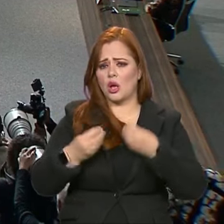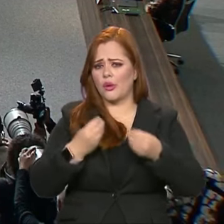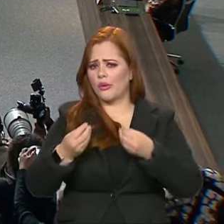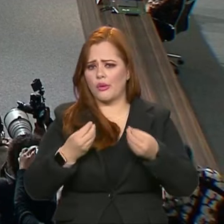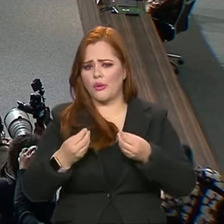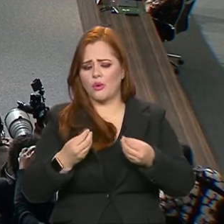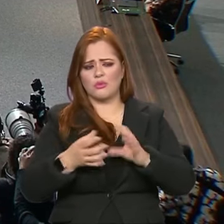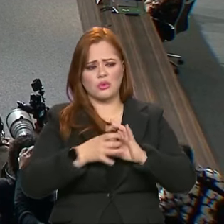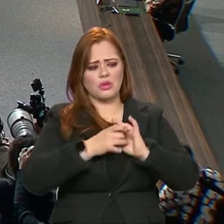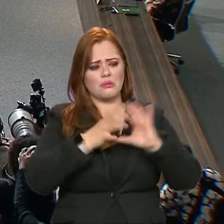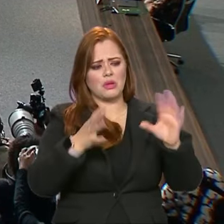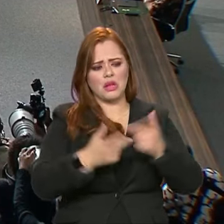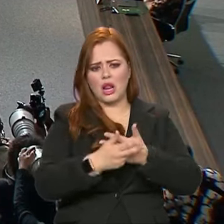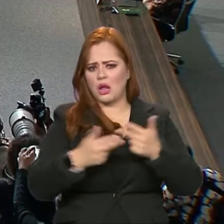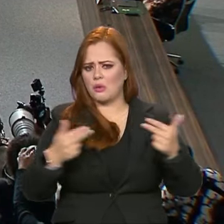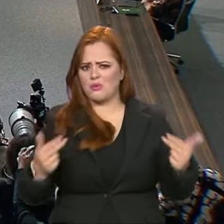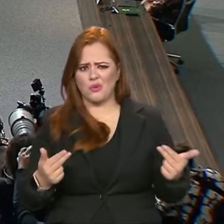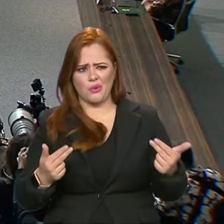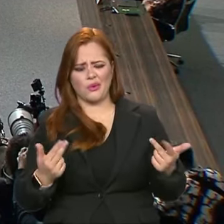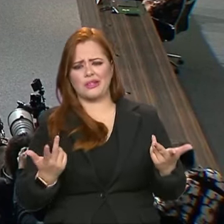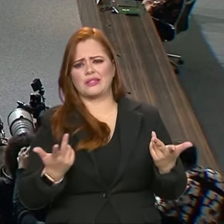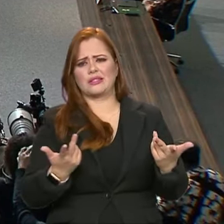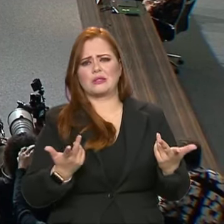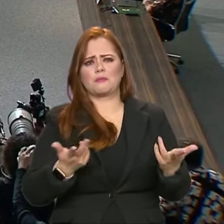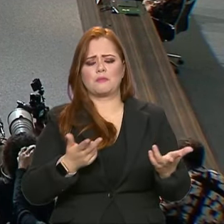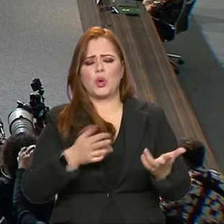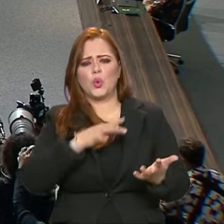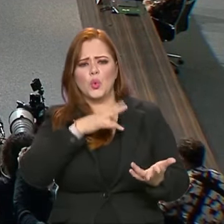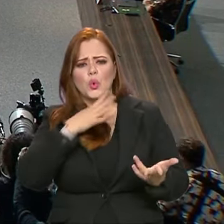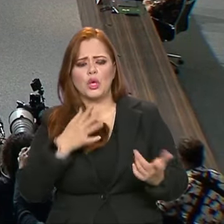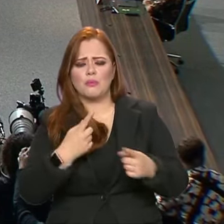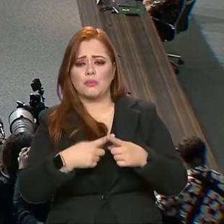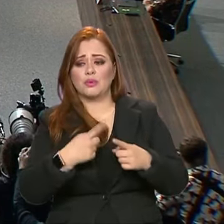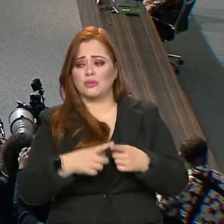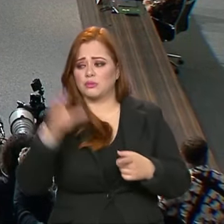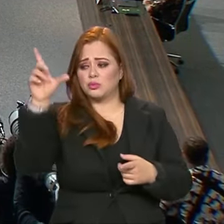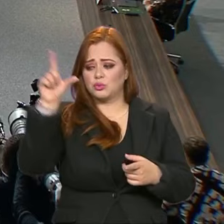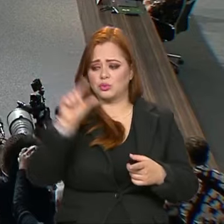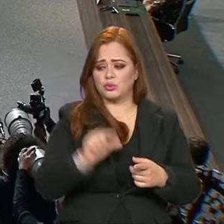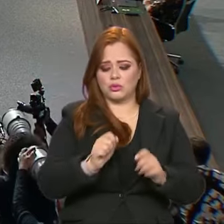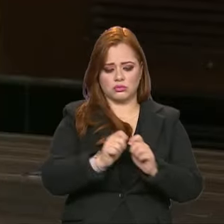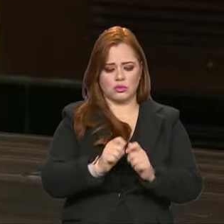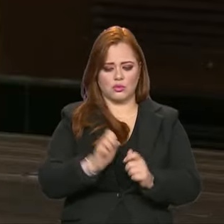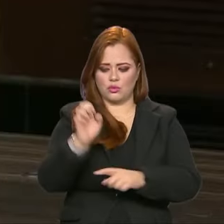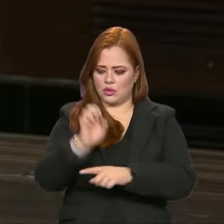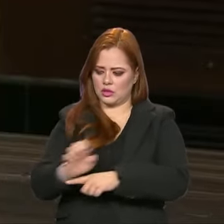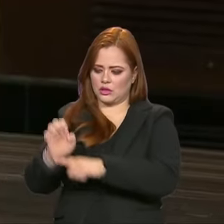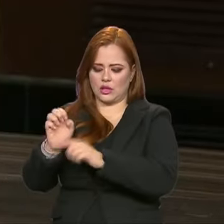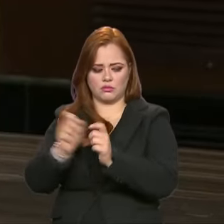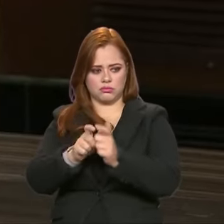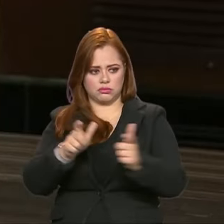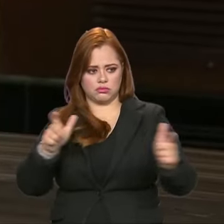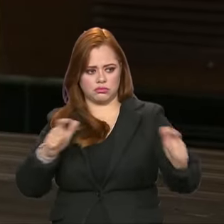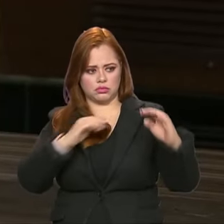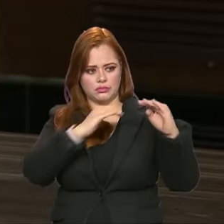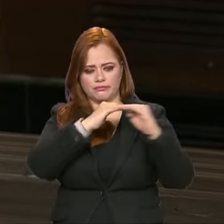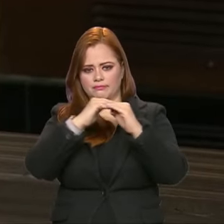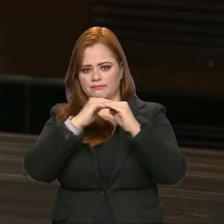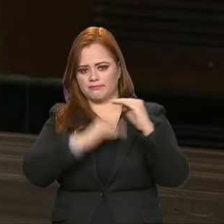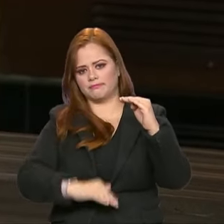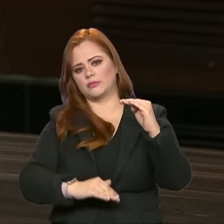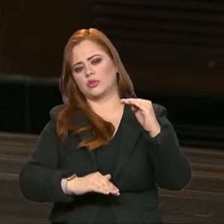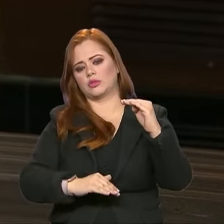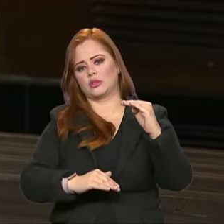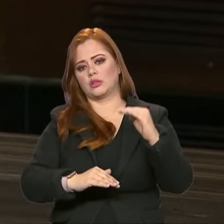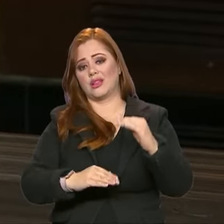neoliberais na Amazônia. A austeridade, a redução do Estado amplia a desigualdade, porque impede o